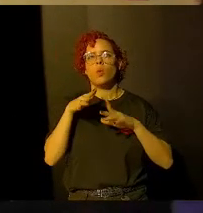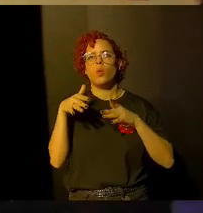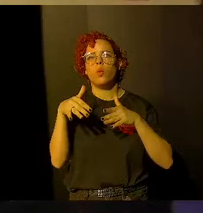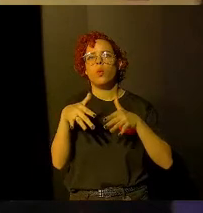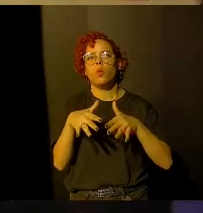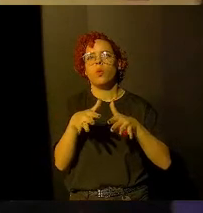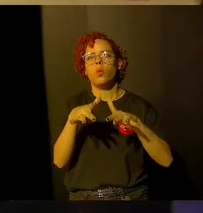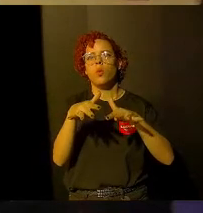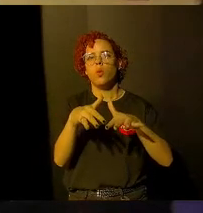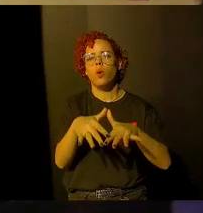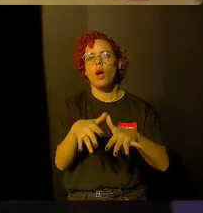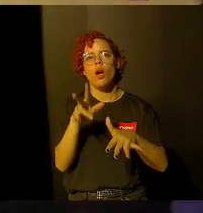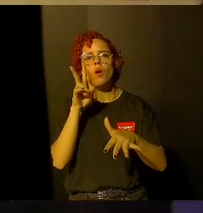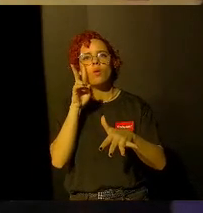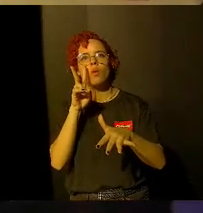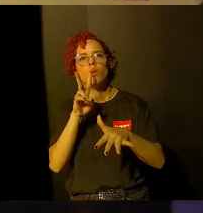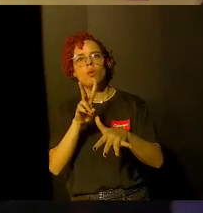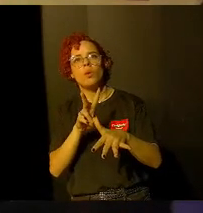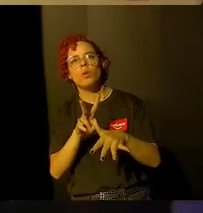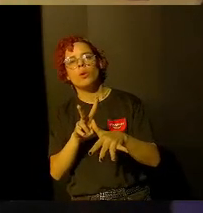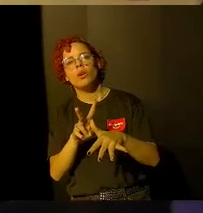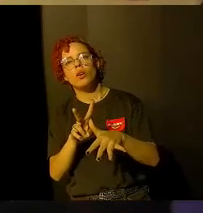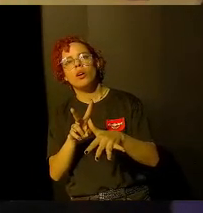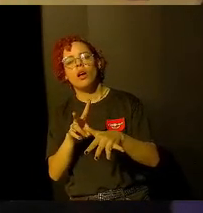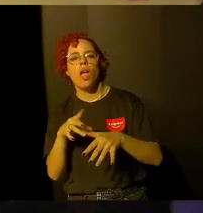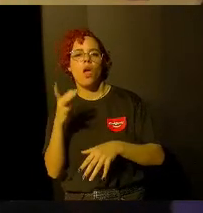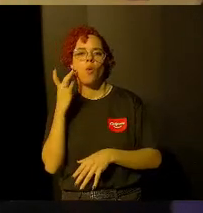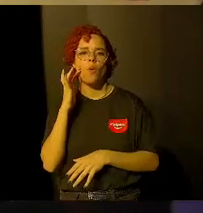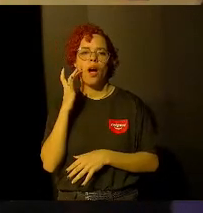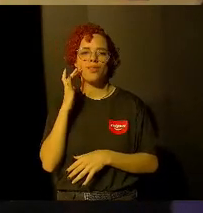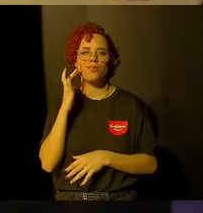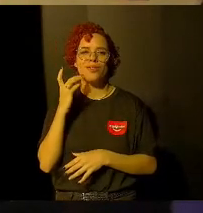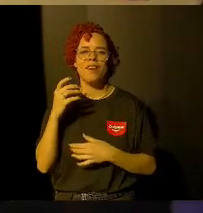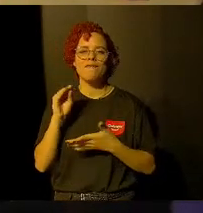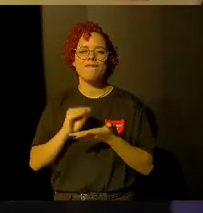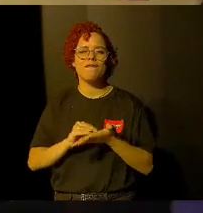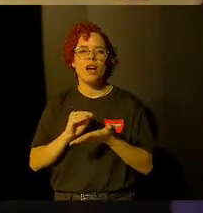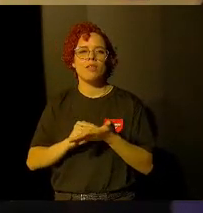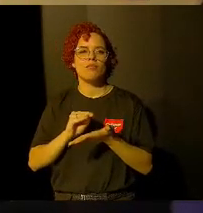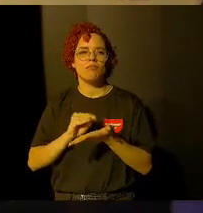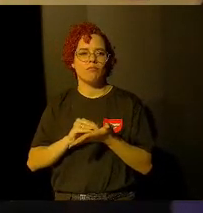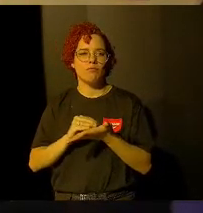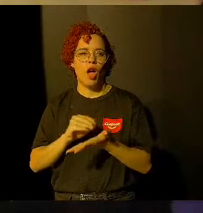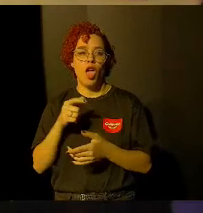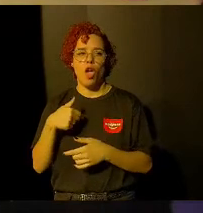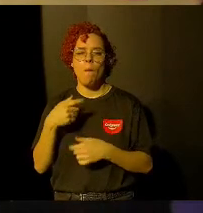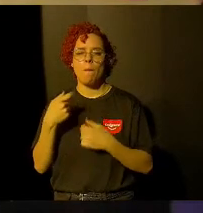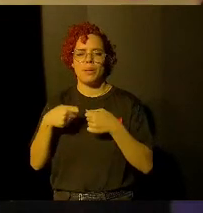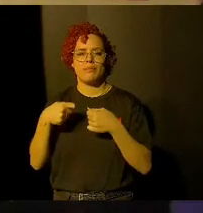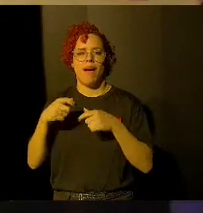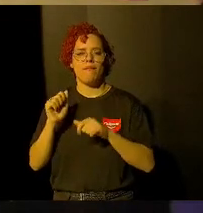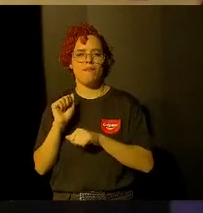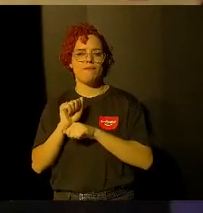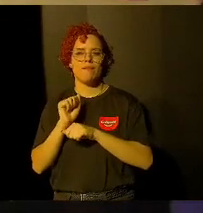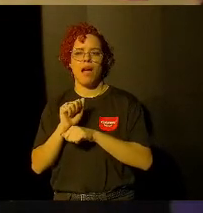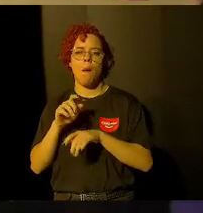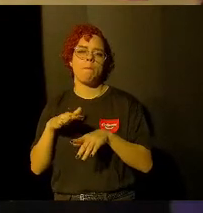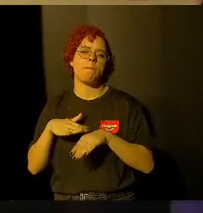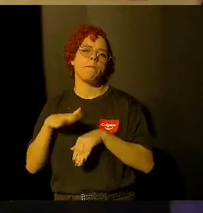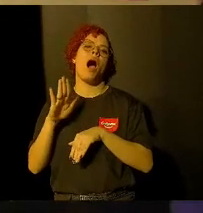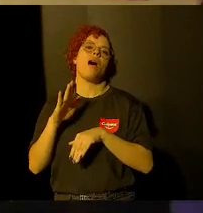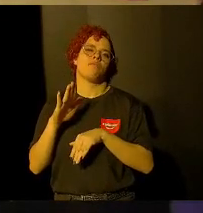gostaria eu sempre acho que se eu passasse mais algumas horas ali e acontecer muito mais coisas dentro de mim